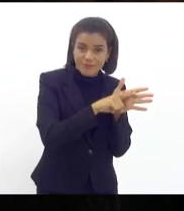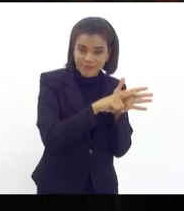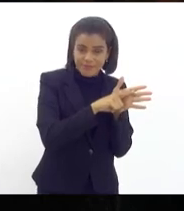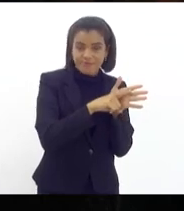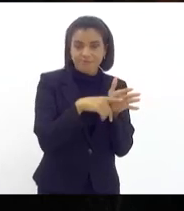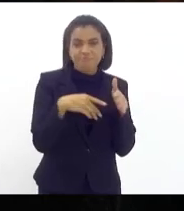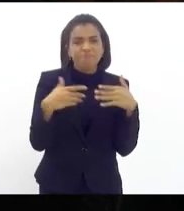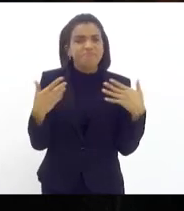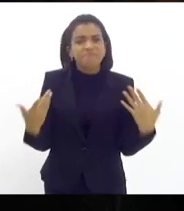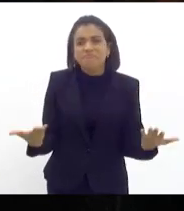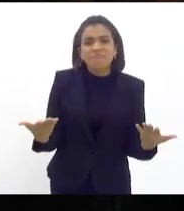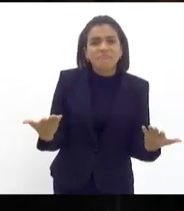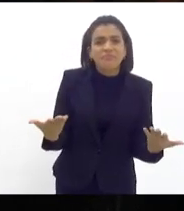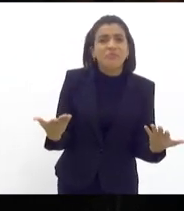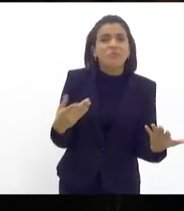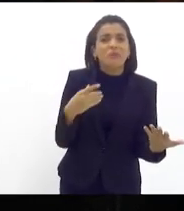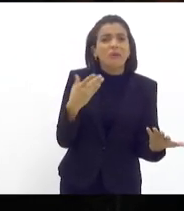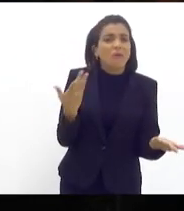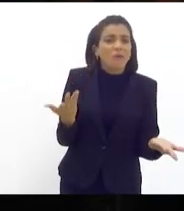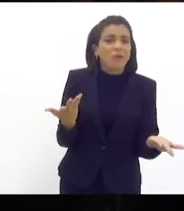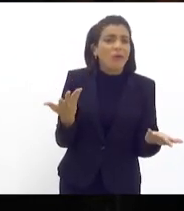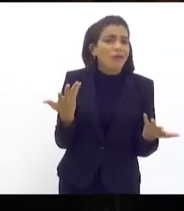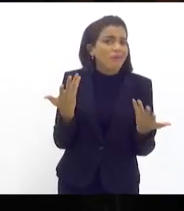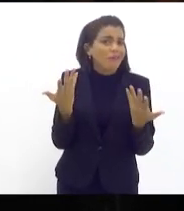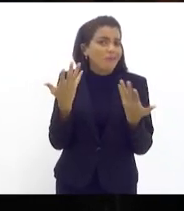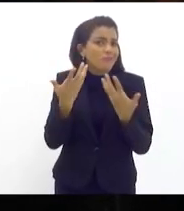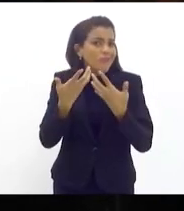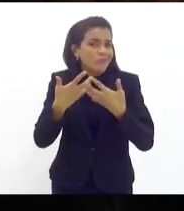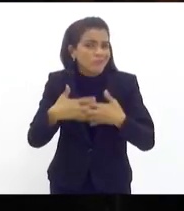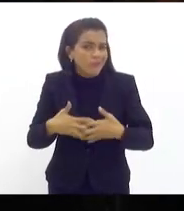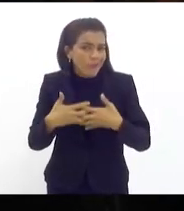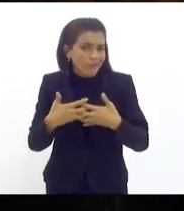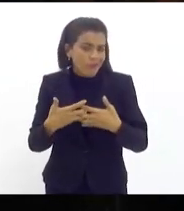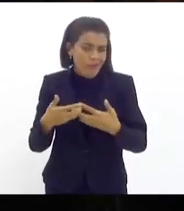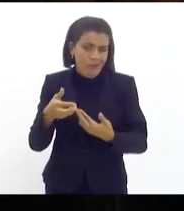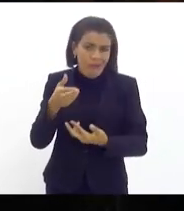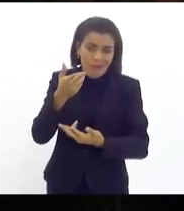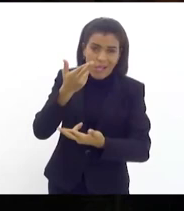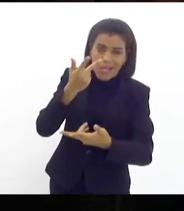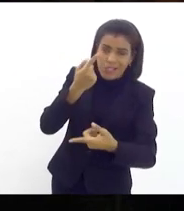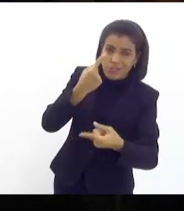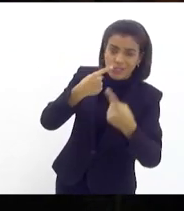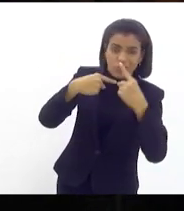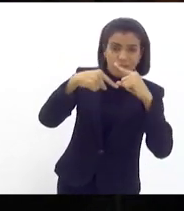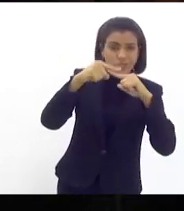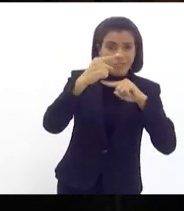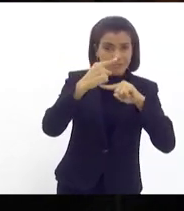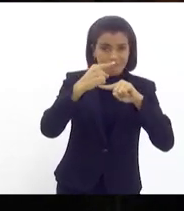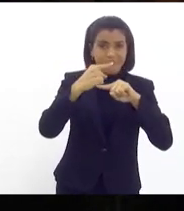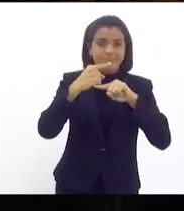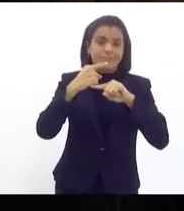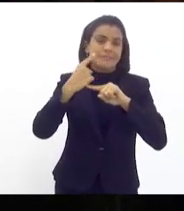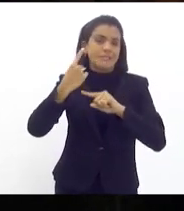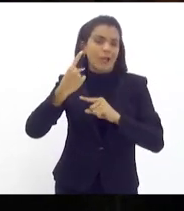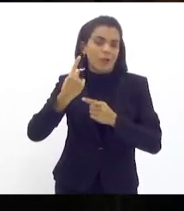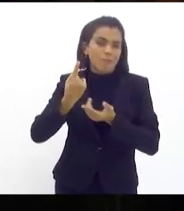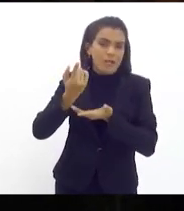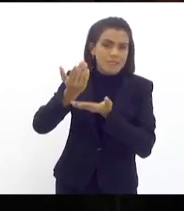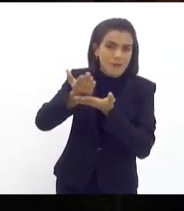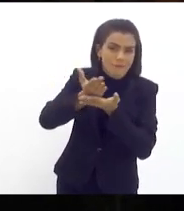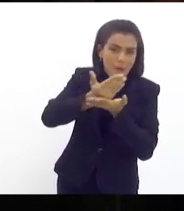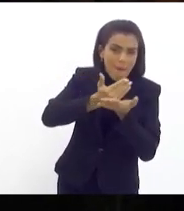então de que que adiantou o famoso regime de recuperação fiscal entre